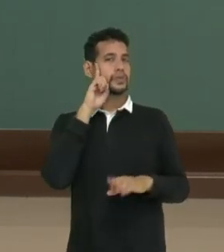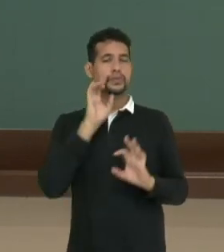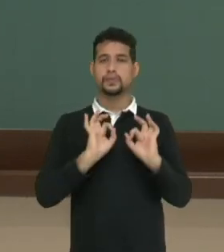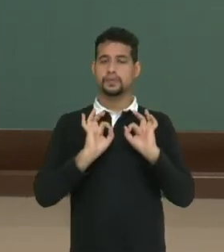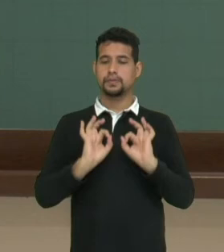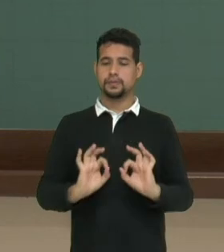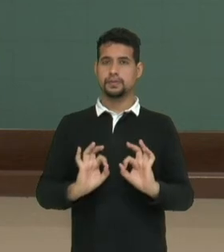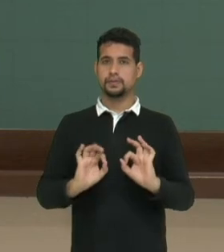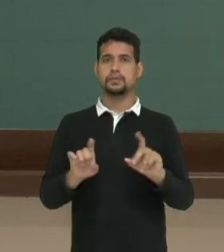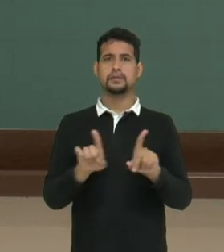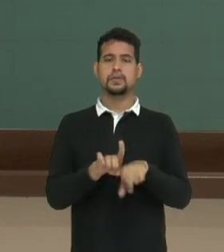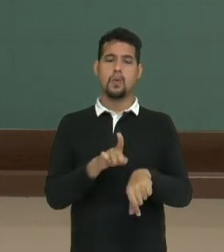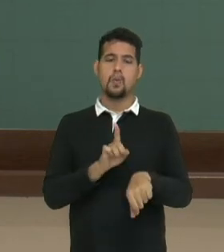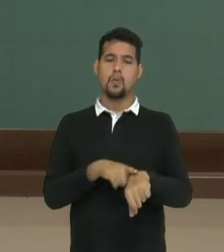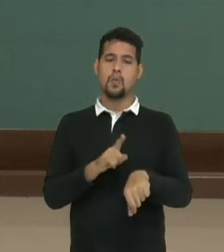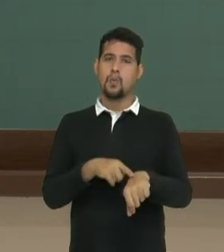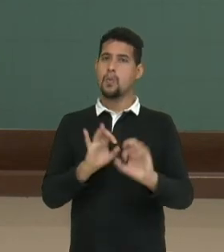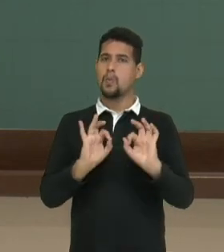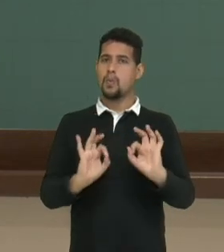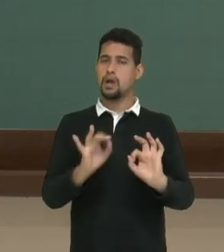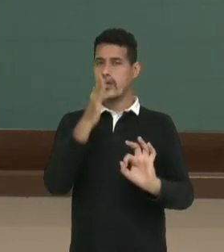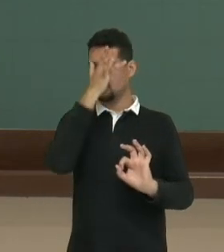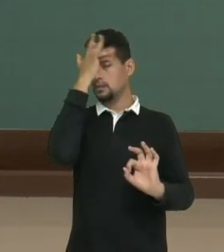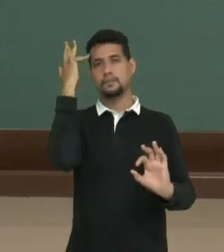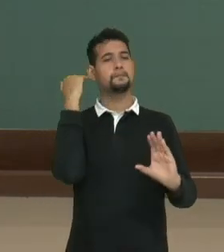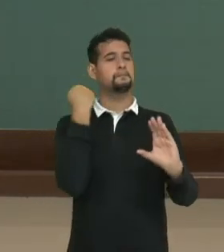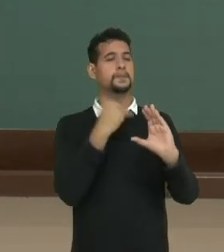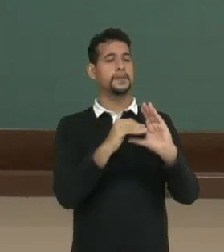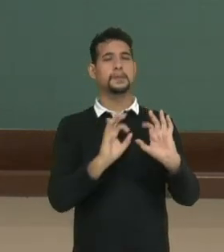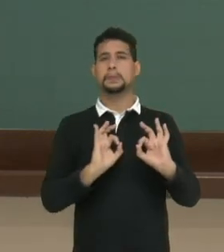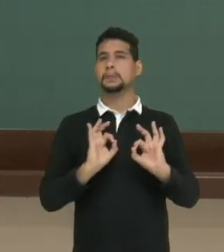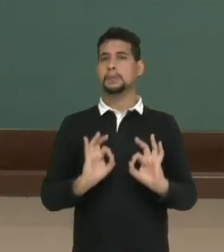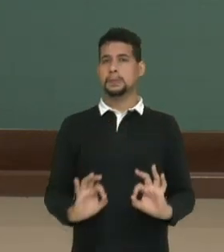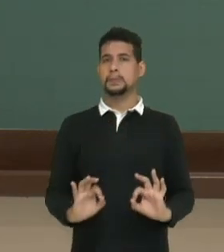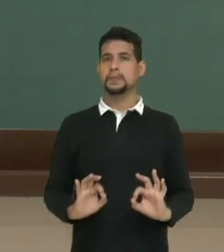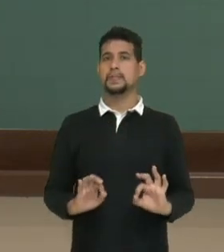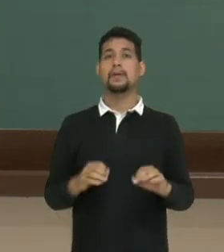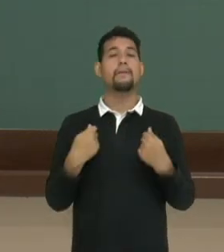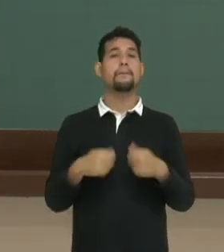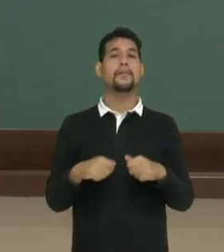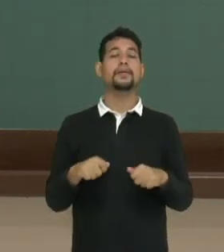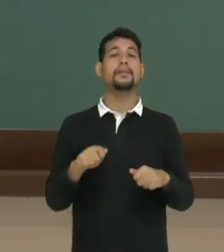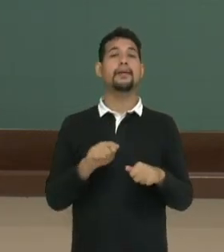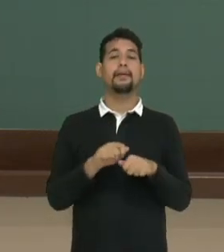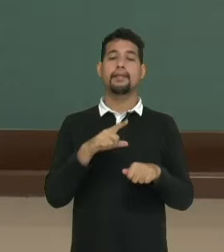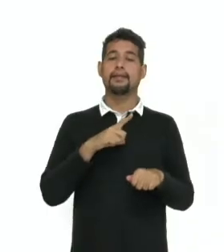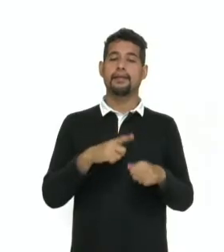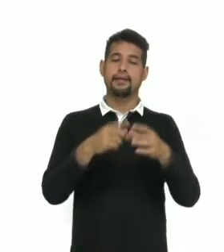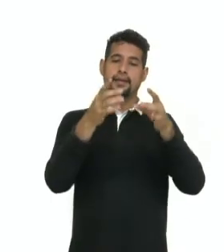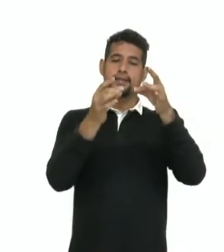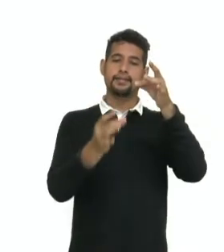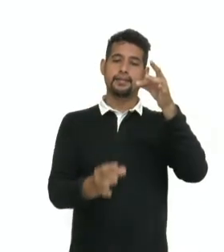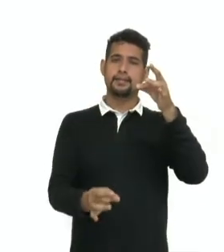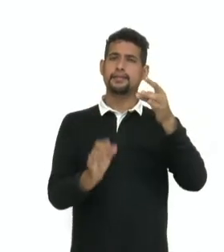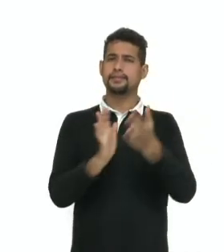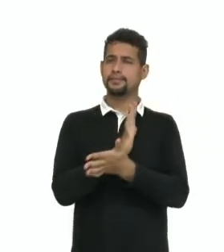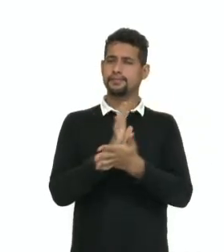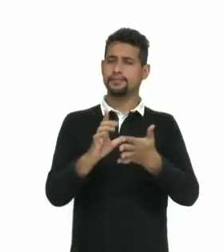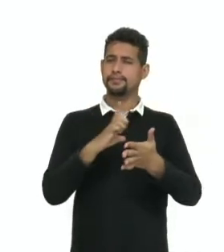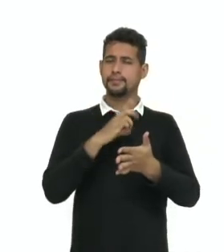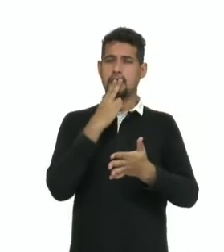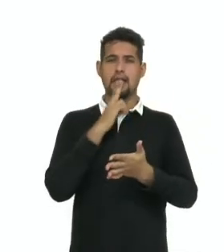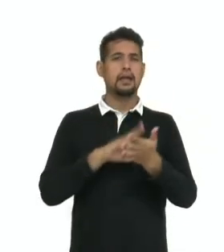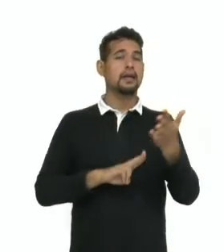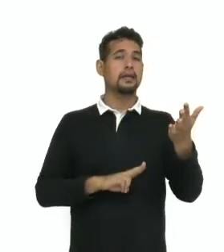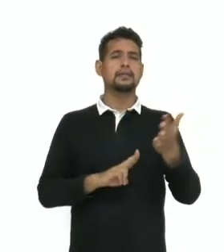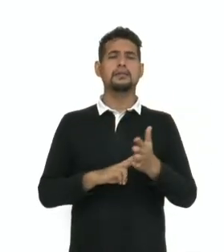especificada, inclusive o horário em que a pessoa mandou. Então, a gente tem aqui esse item como um dos elementos composicionais da carta.